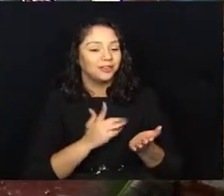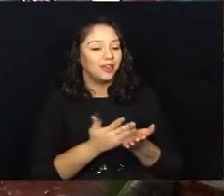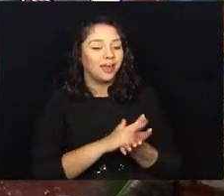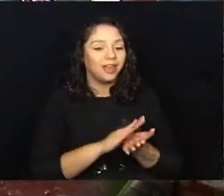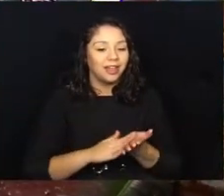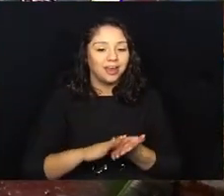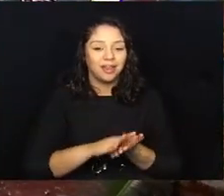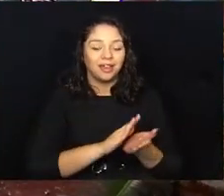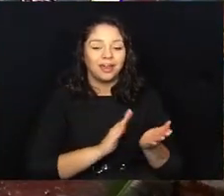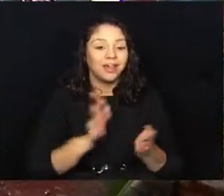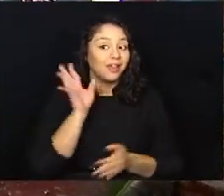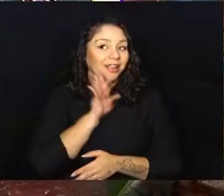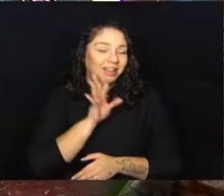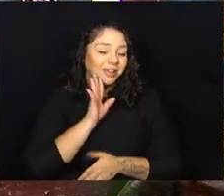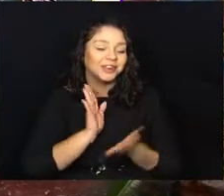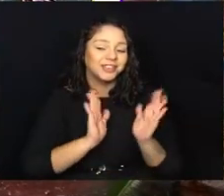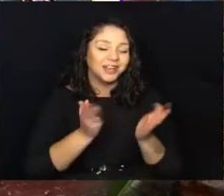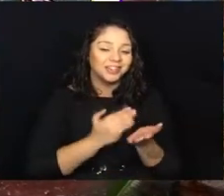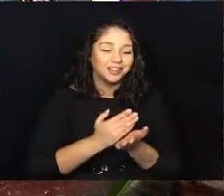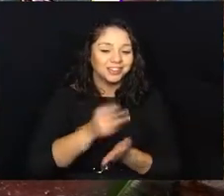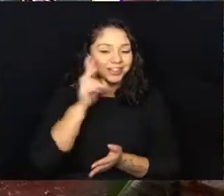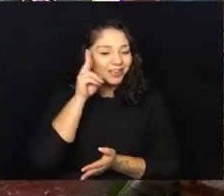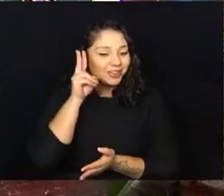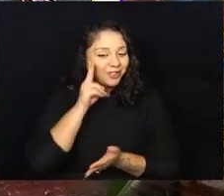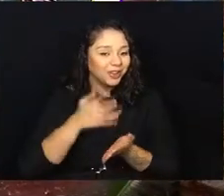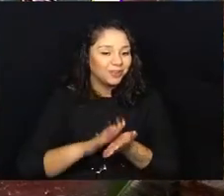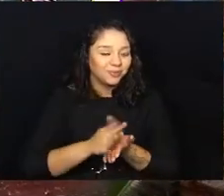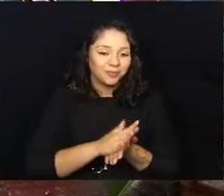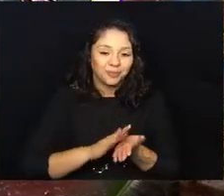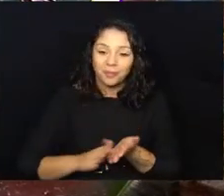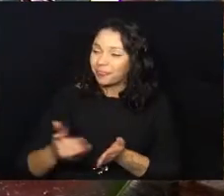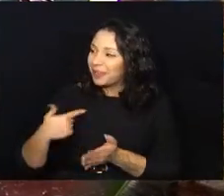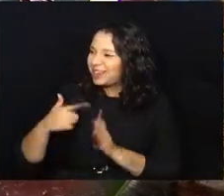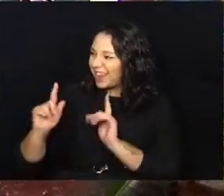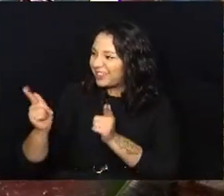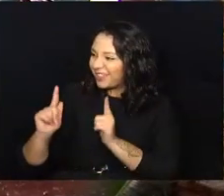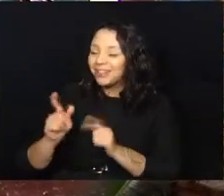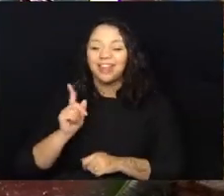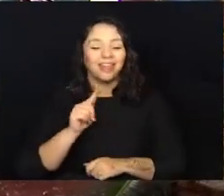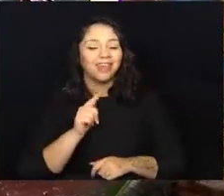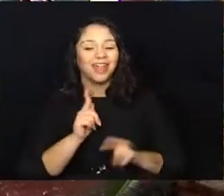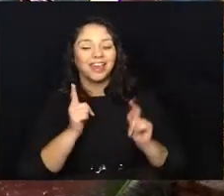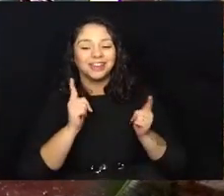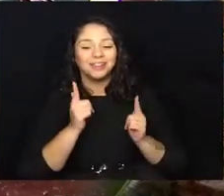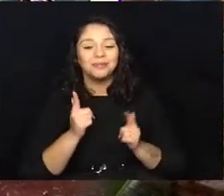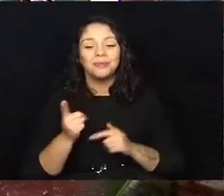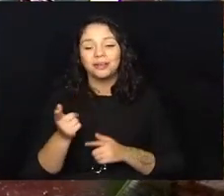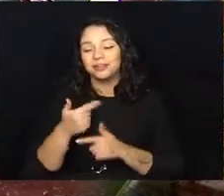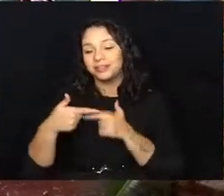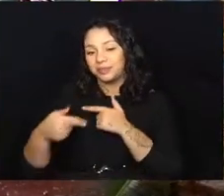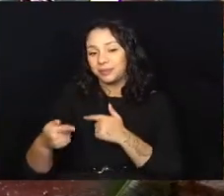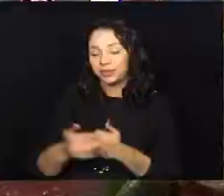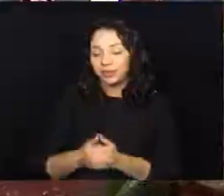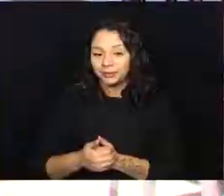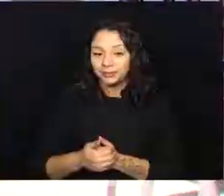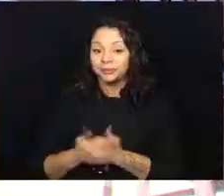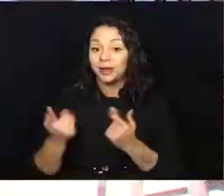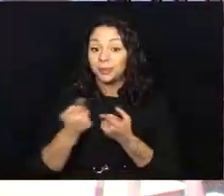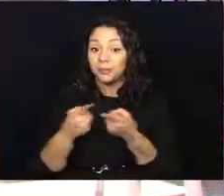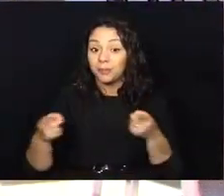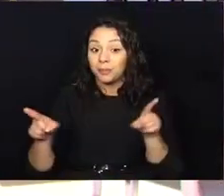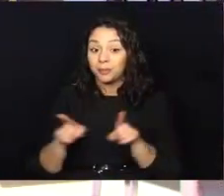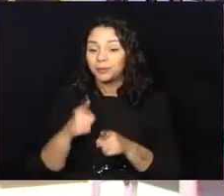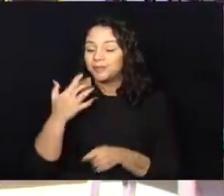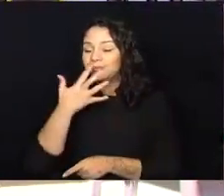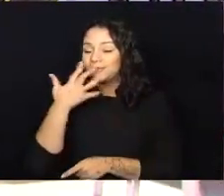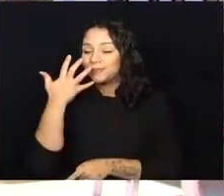ainda teve o samba, né? Que é muito mais legal começar na segunda-feira de manhã com o samba. Pra dar aquela animada. Pra dar animada pra semana. A